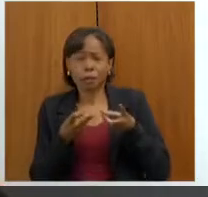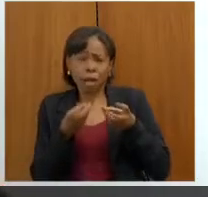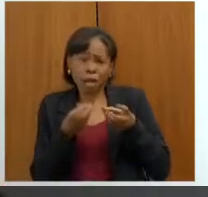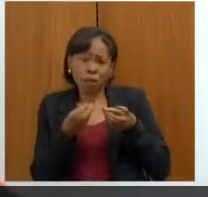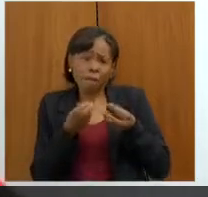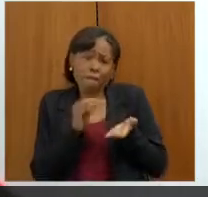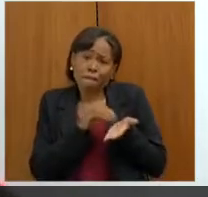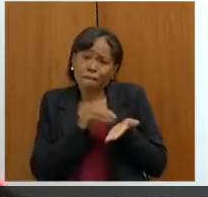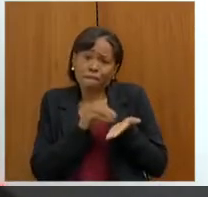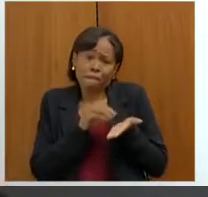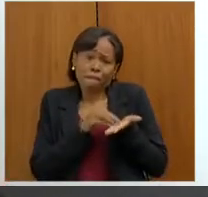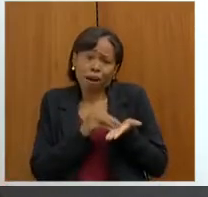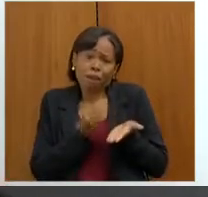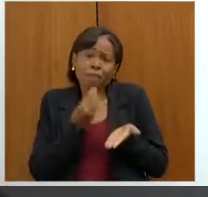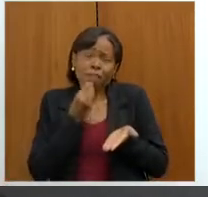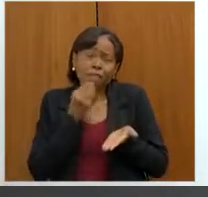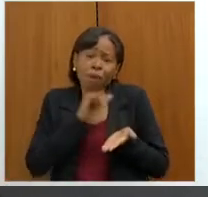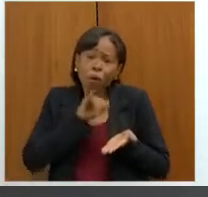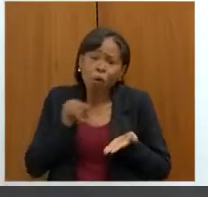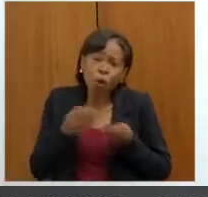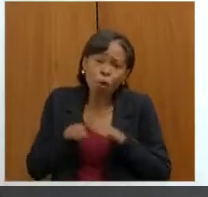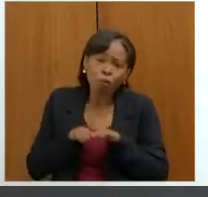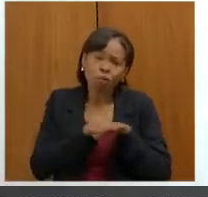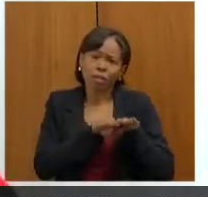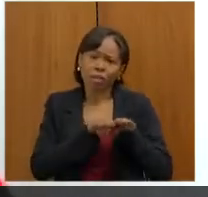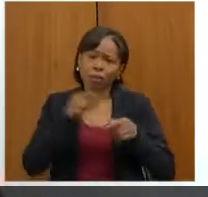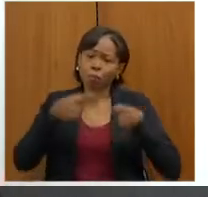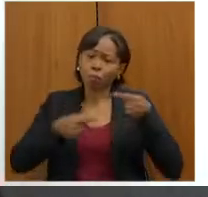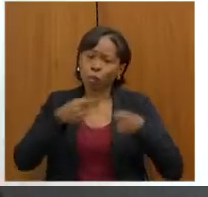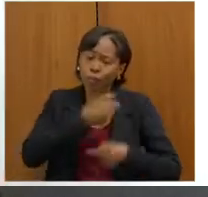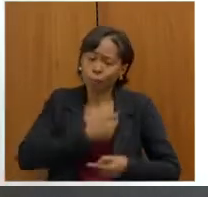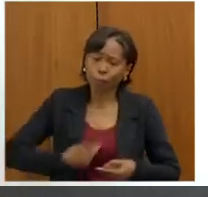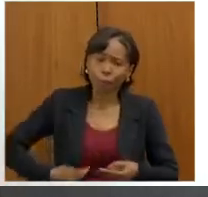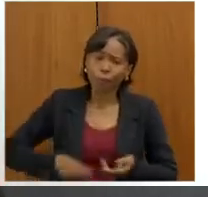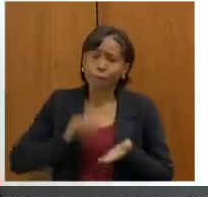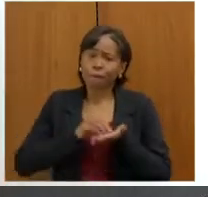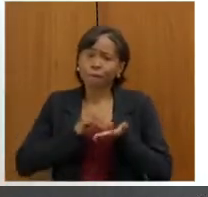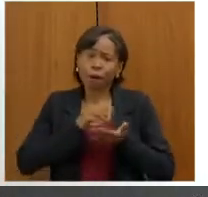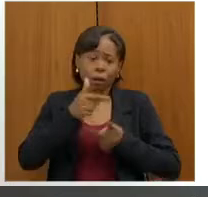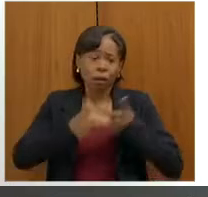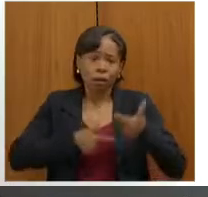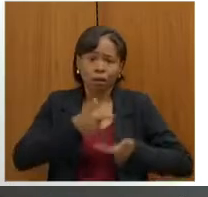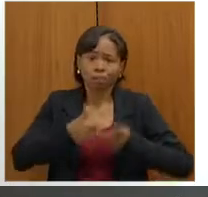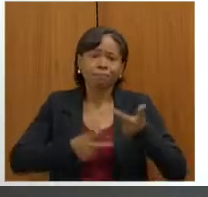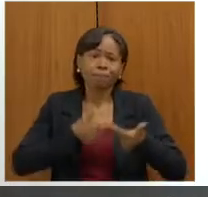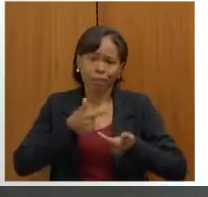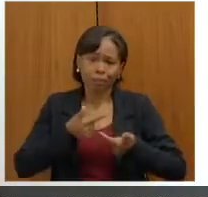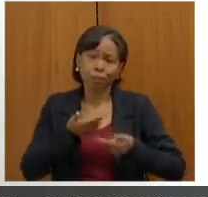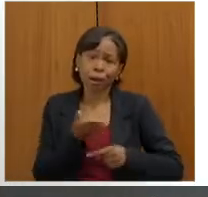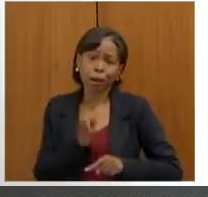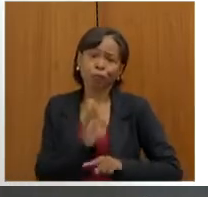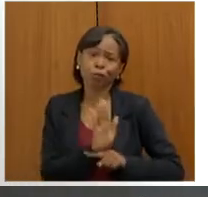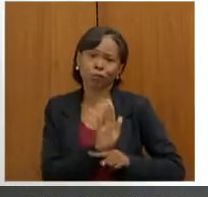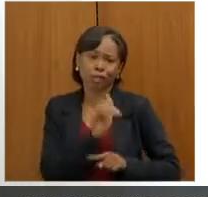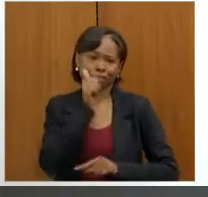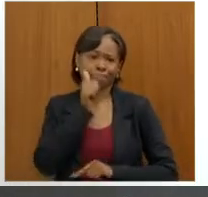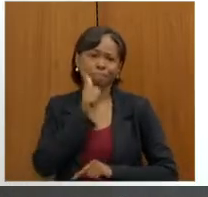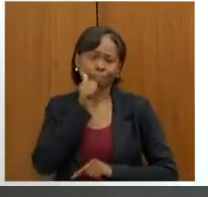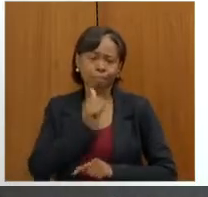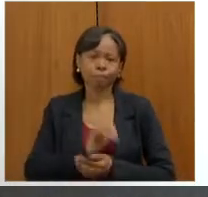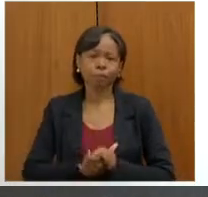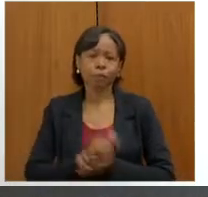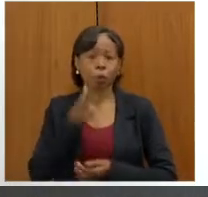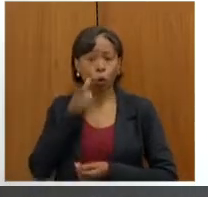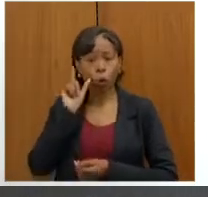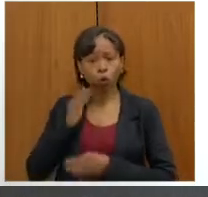a falta de política pública a falta de um trabalho é que possa fazer com que ela sair dessa situação esteve ontem à noite no bairro